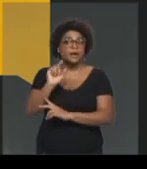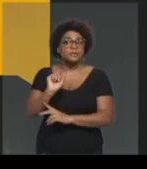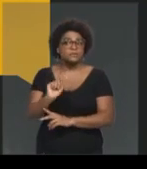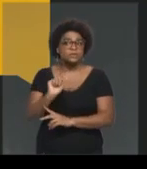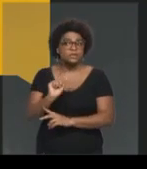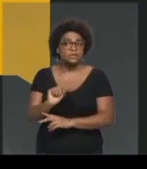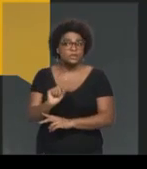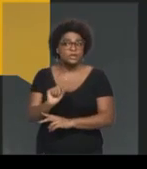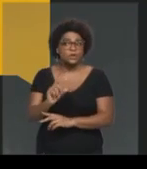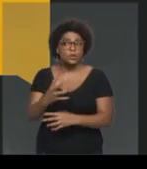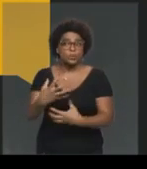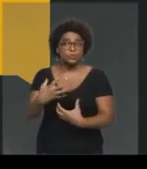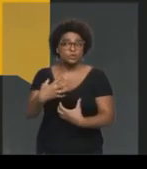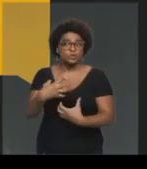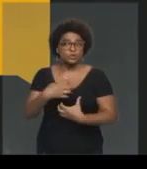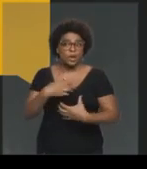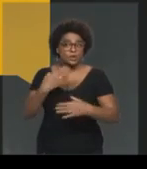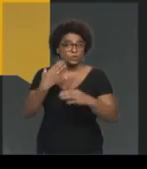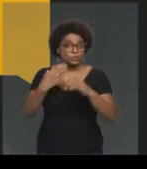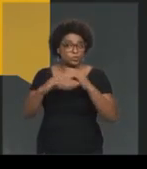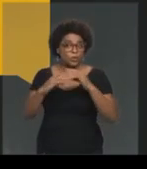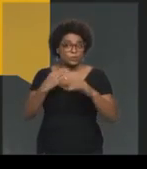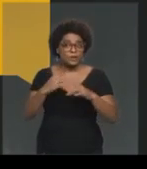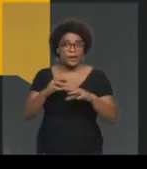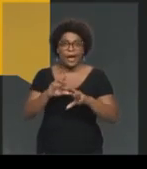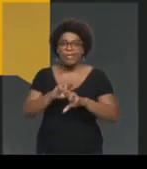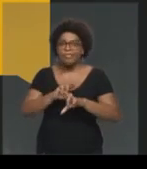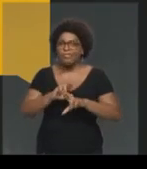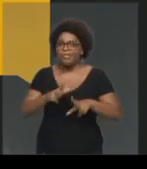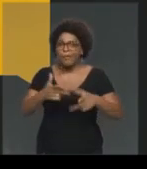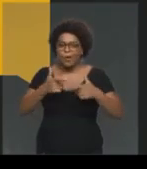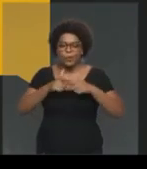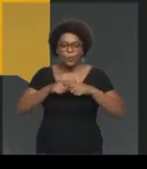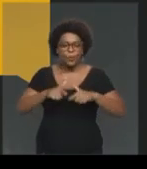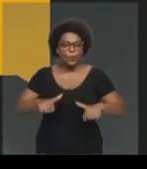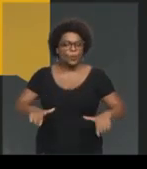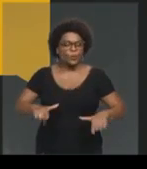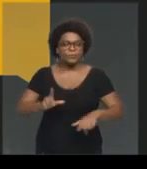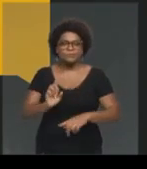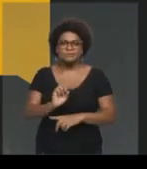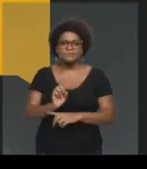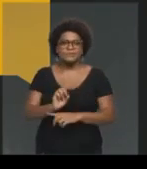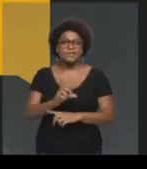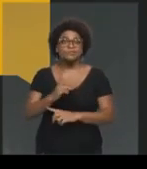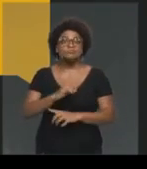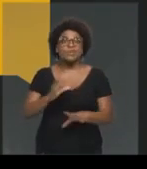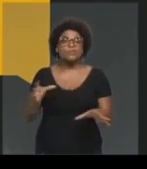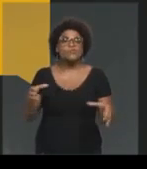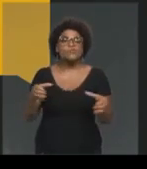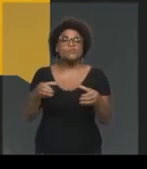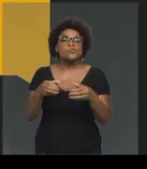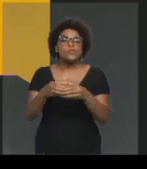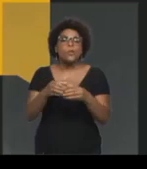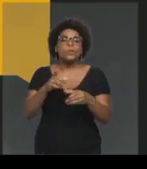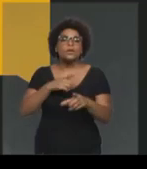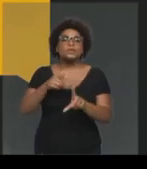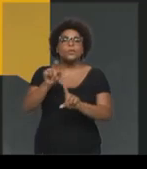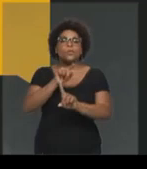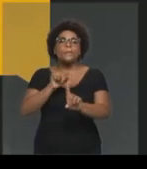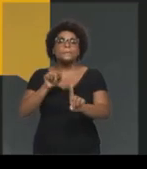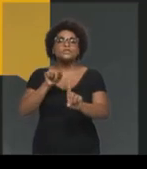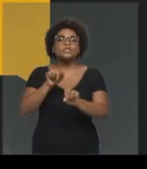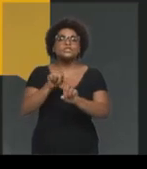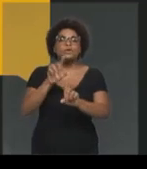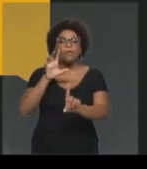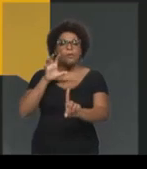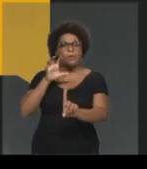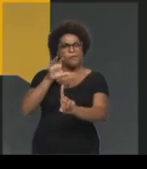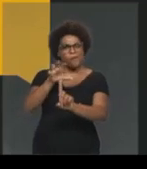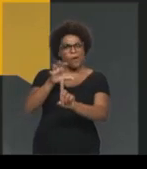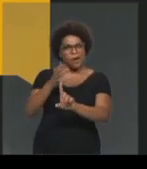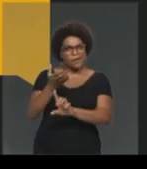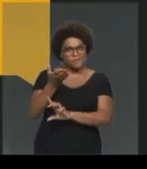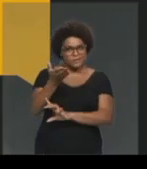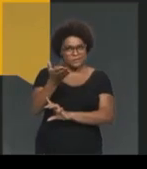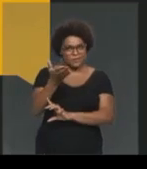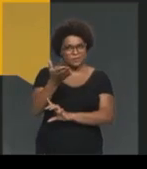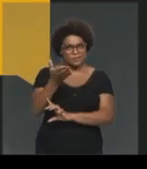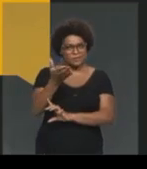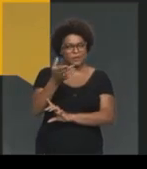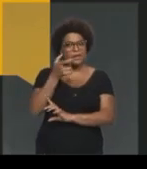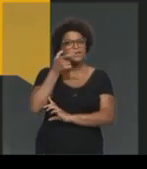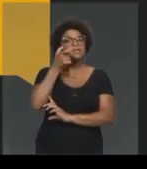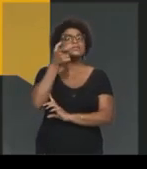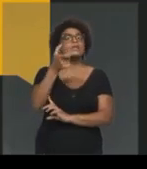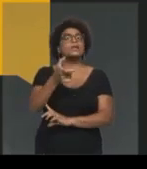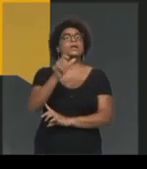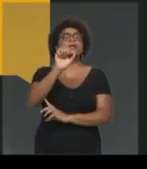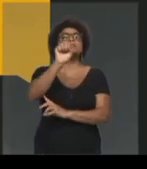regidos por interesses de pessoas e grupos que os direcionam, né? E que esses interesses podem vir,